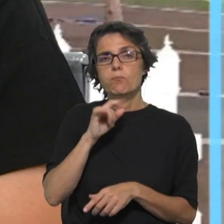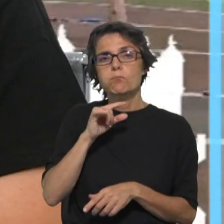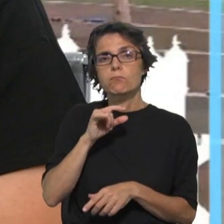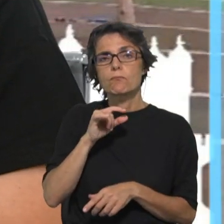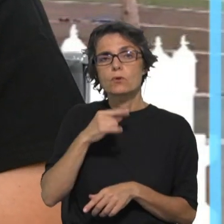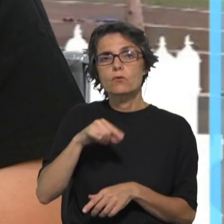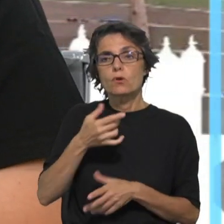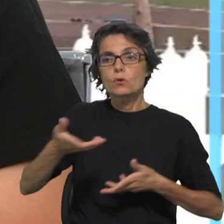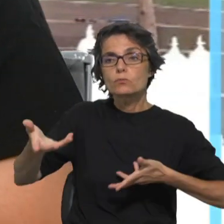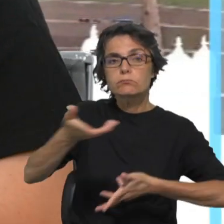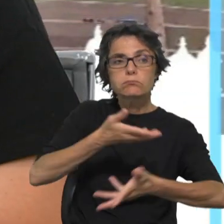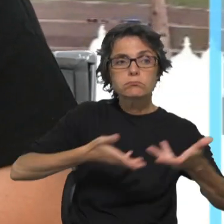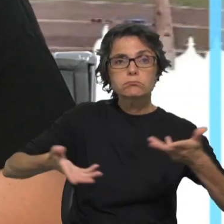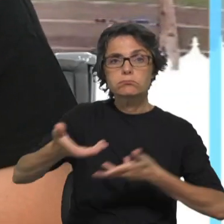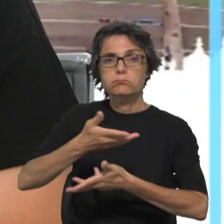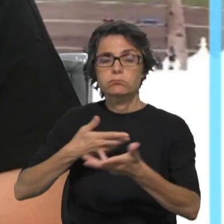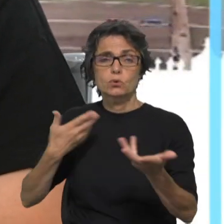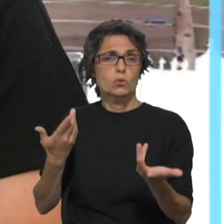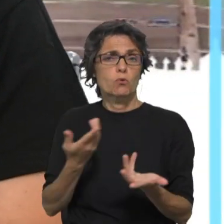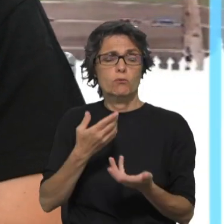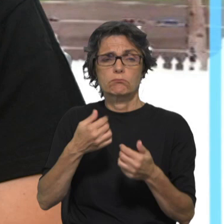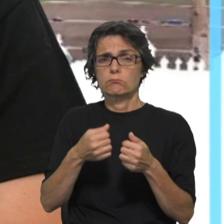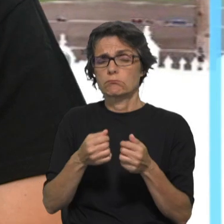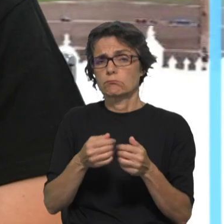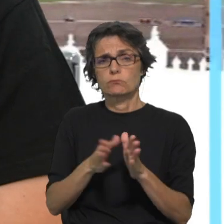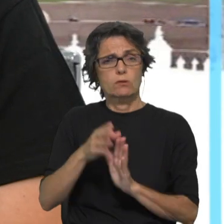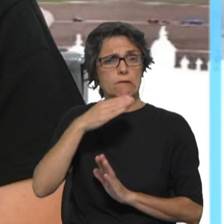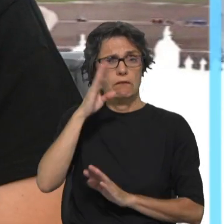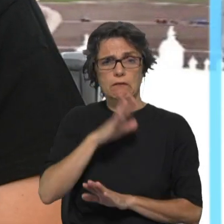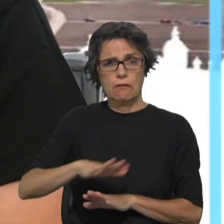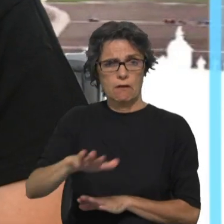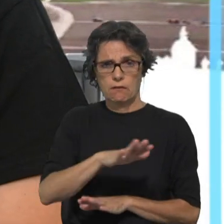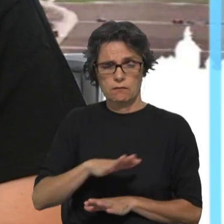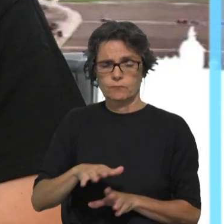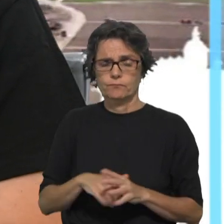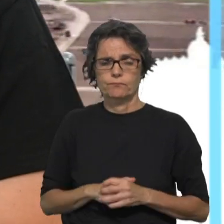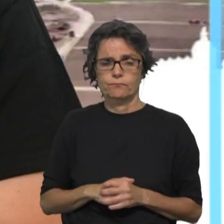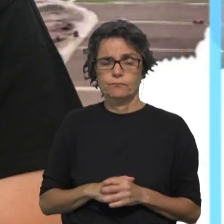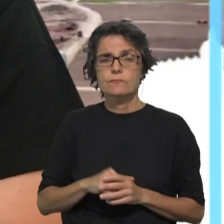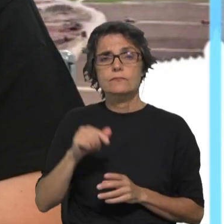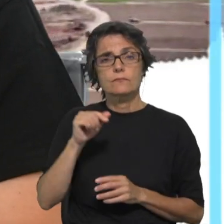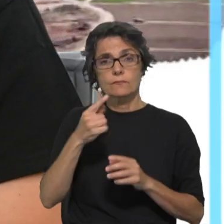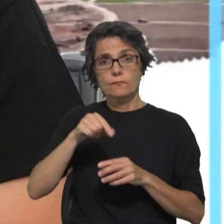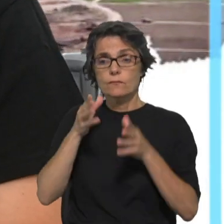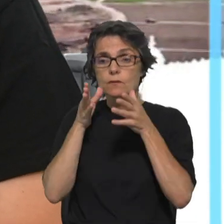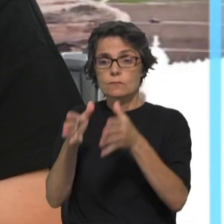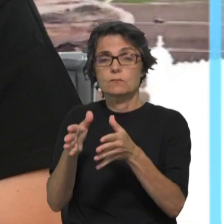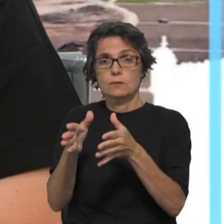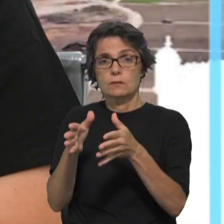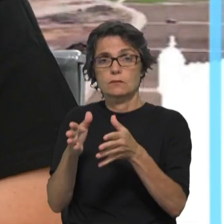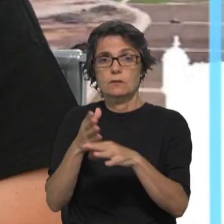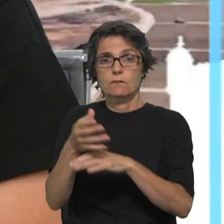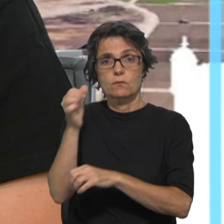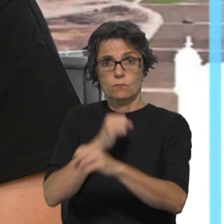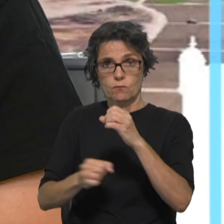partilhado com mais velhos e mais novos. E daí esta atenção, particularmente através do